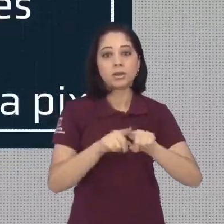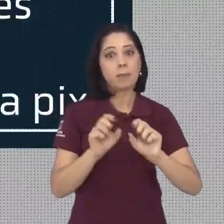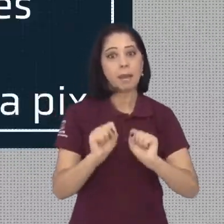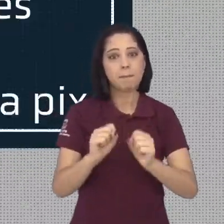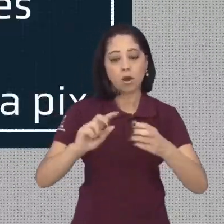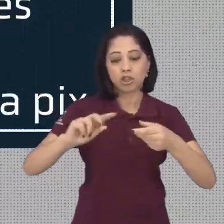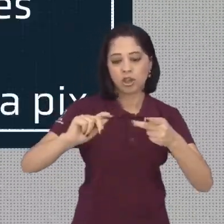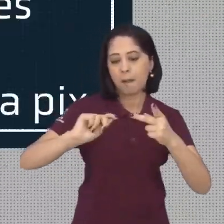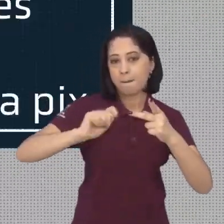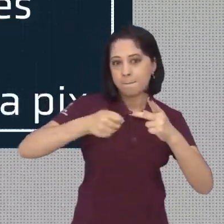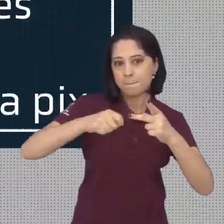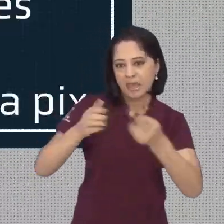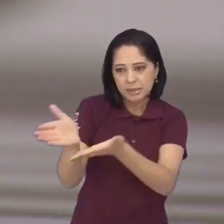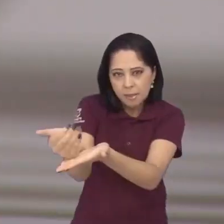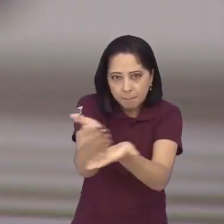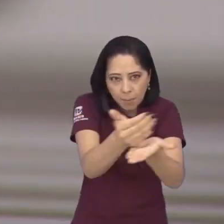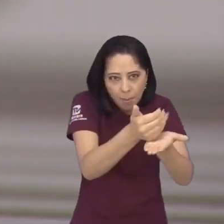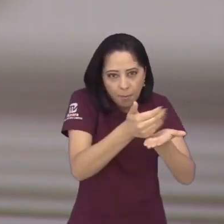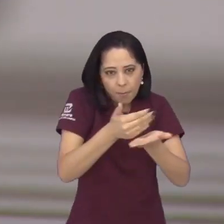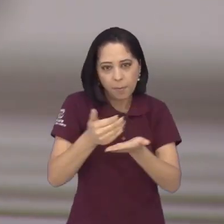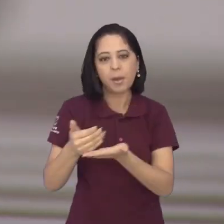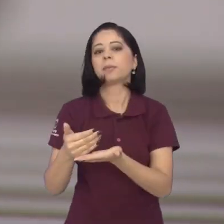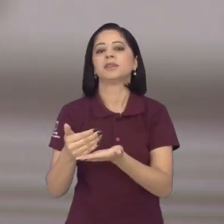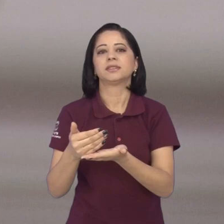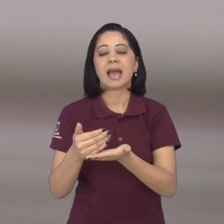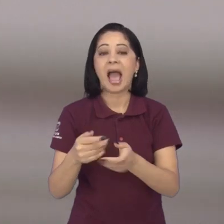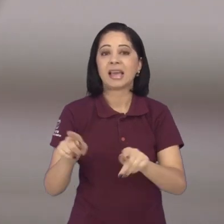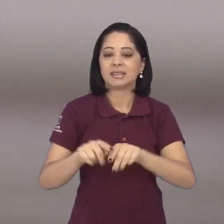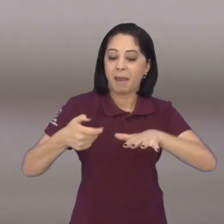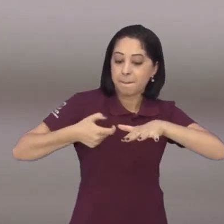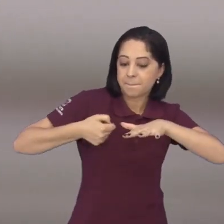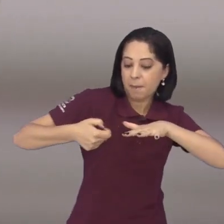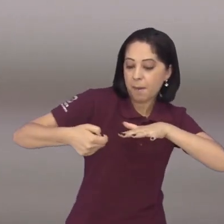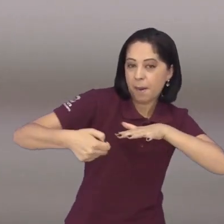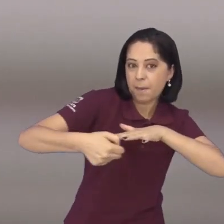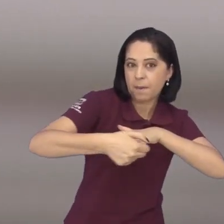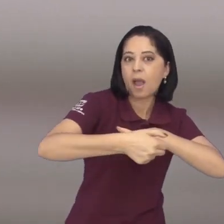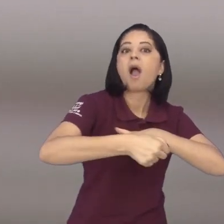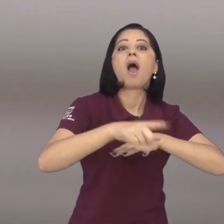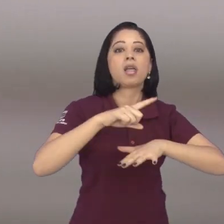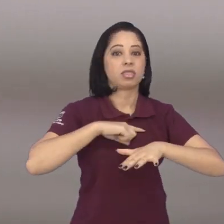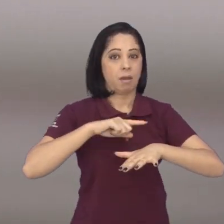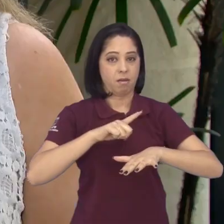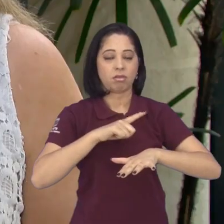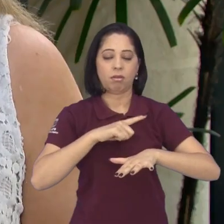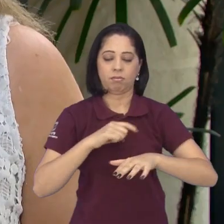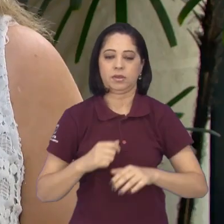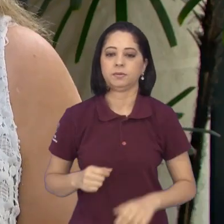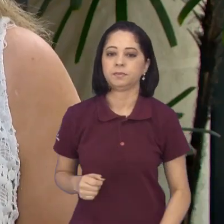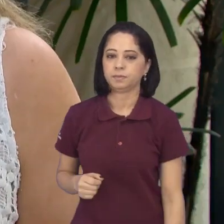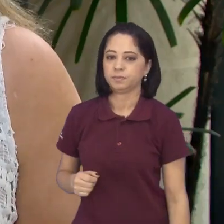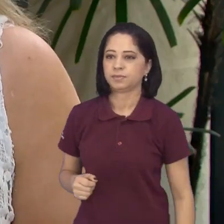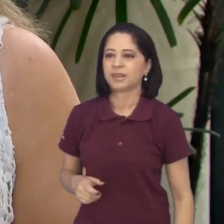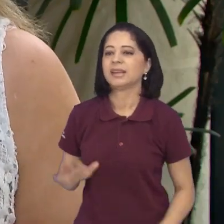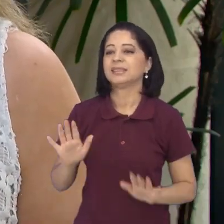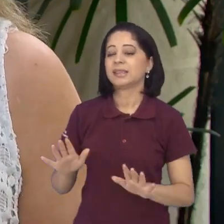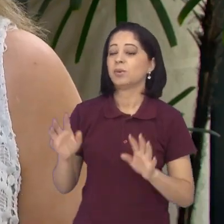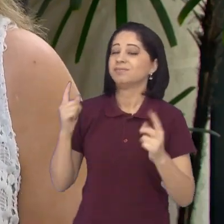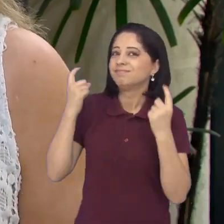a arrecadação via Pix. Medidas para combater fake news também foram anunciadas. Quais as